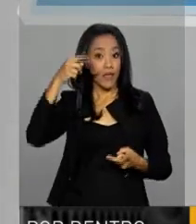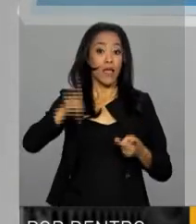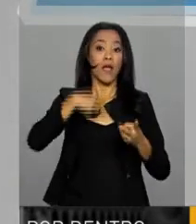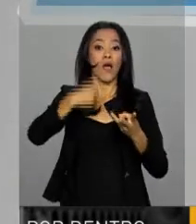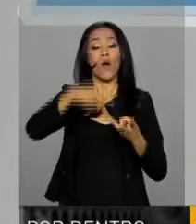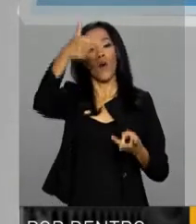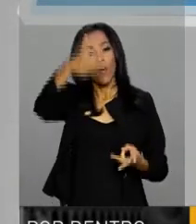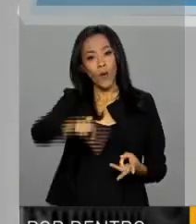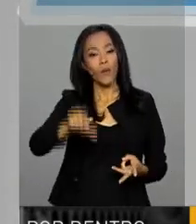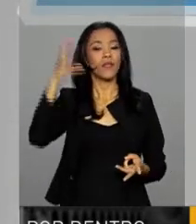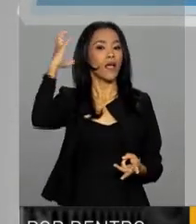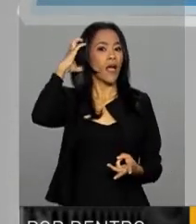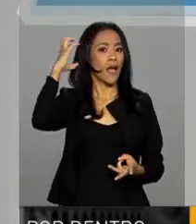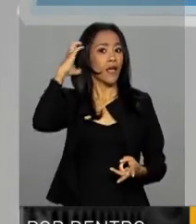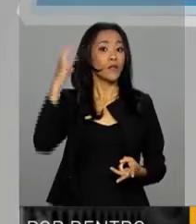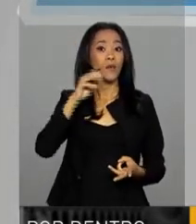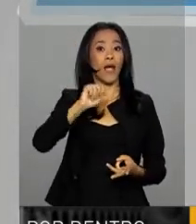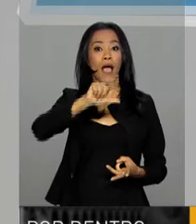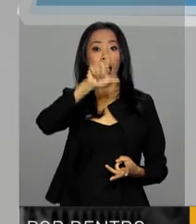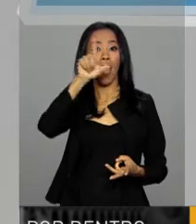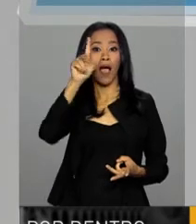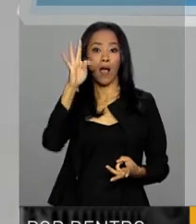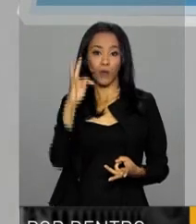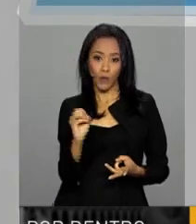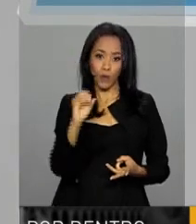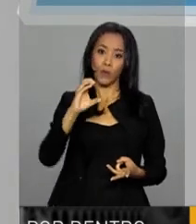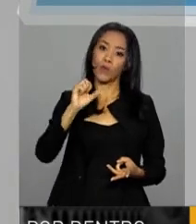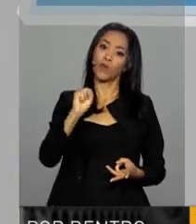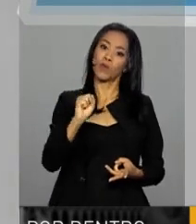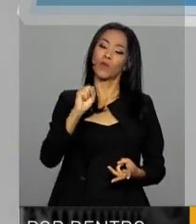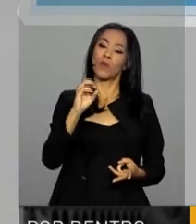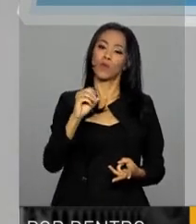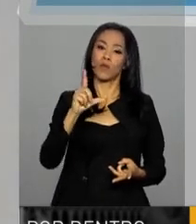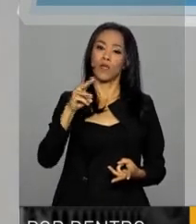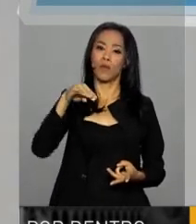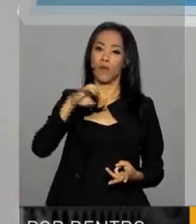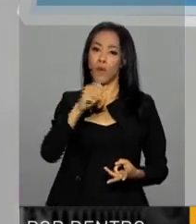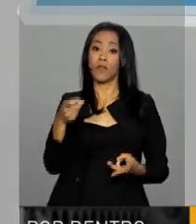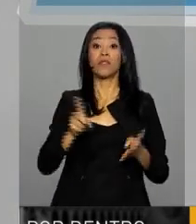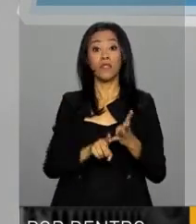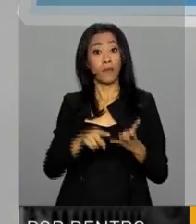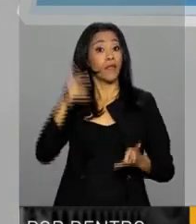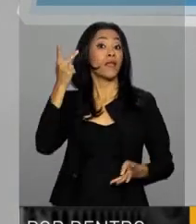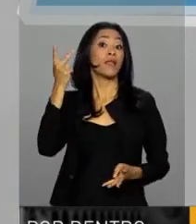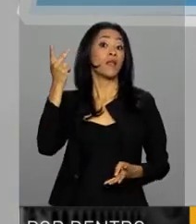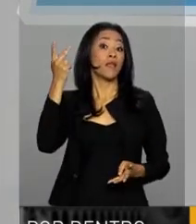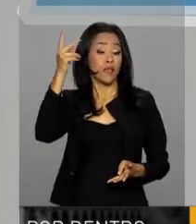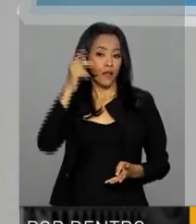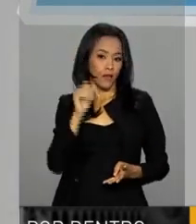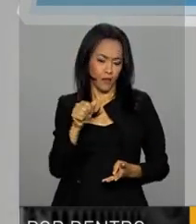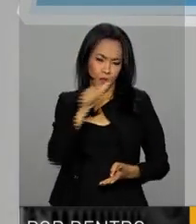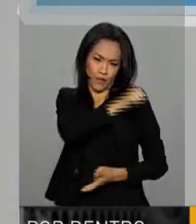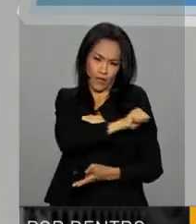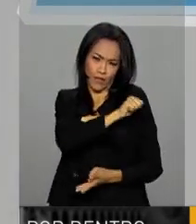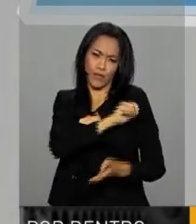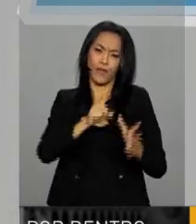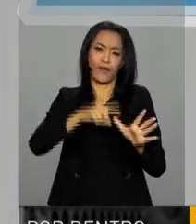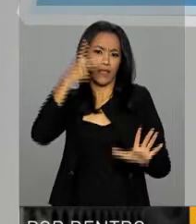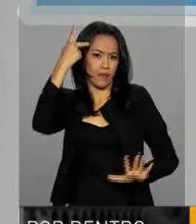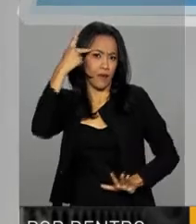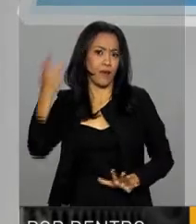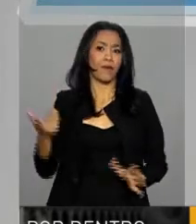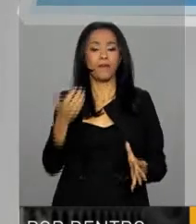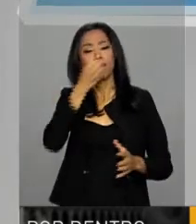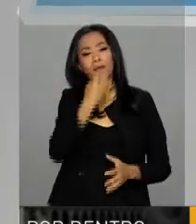do alto solimões rádio nacional do rio de janeiro e também são paulo bom dia ao ministro sarney